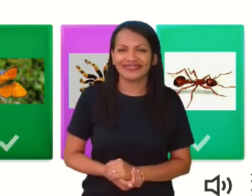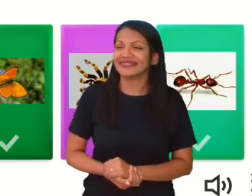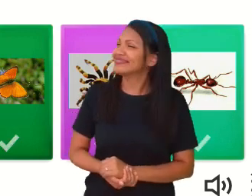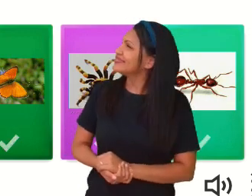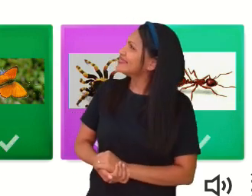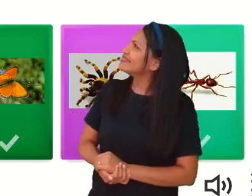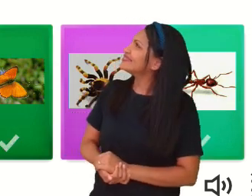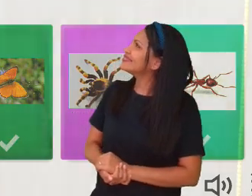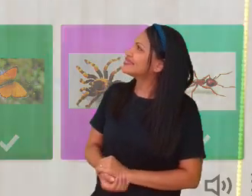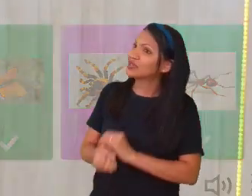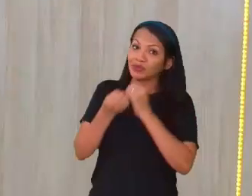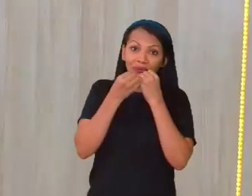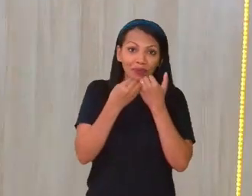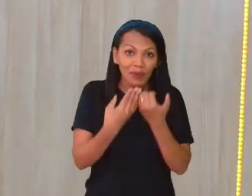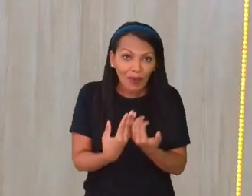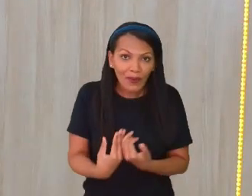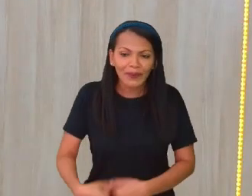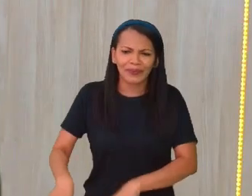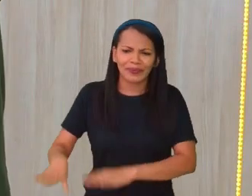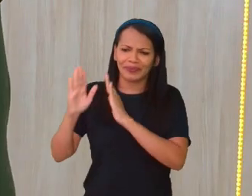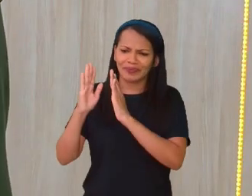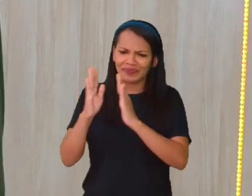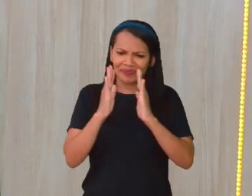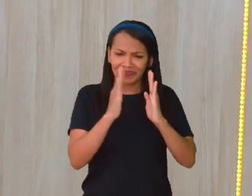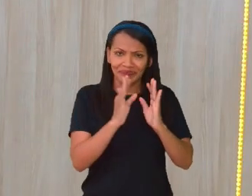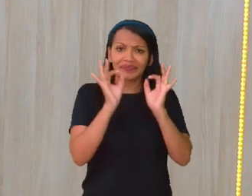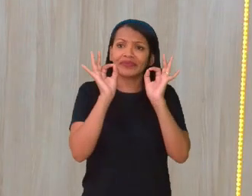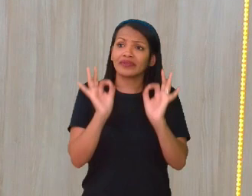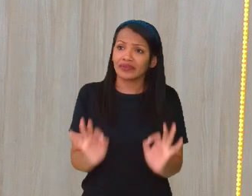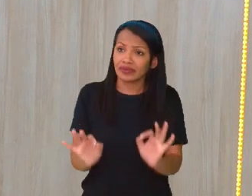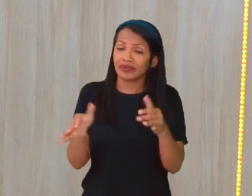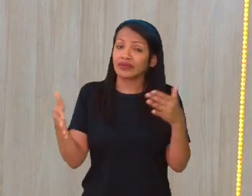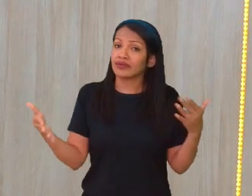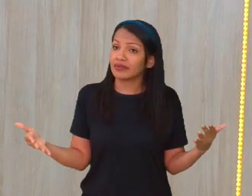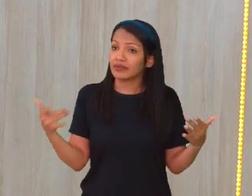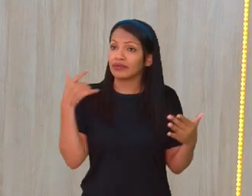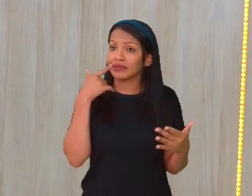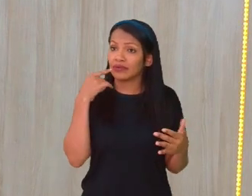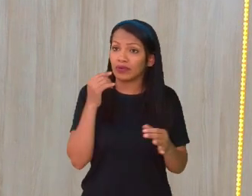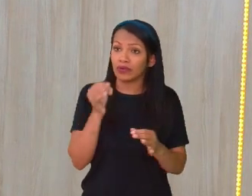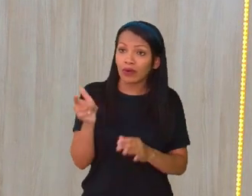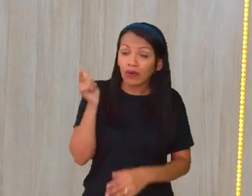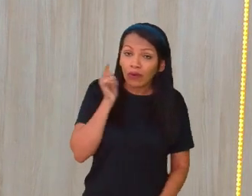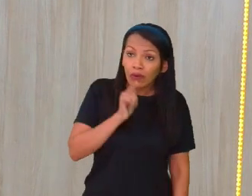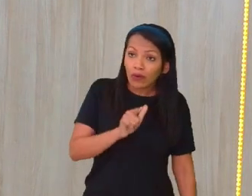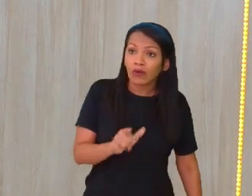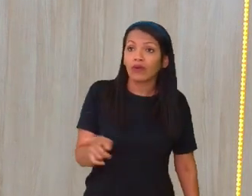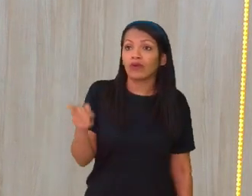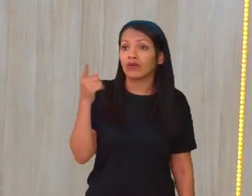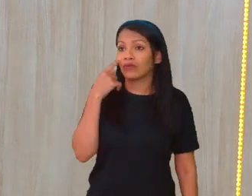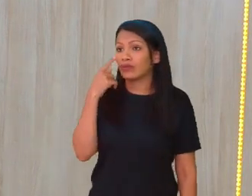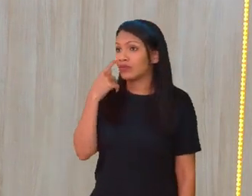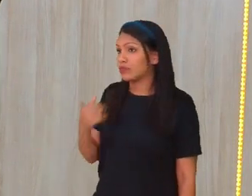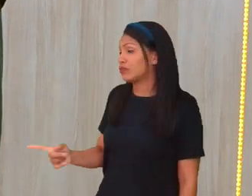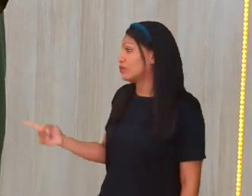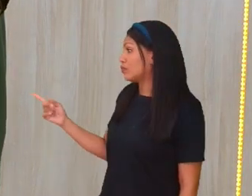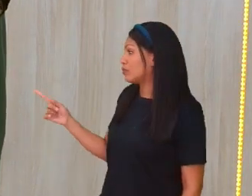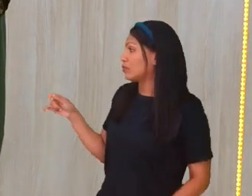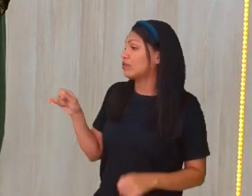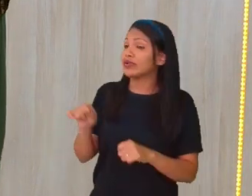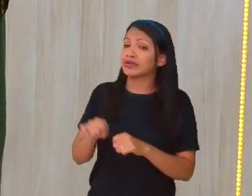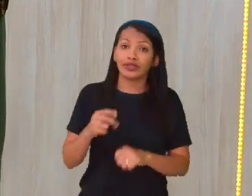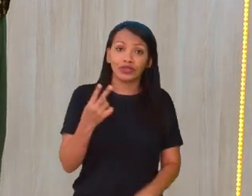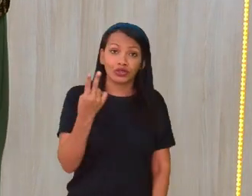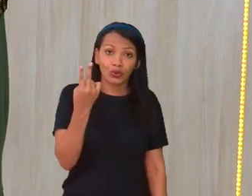Boa, tudo no seu devido lugar, gente. Então, aí a gente arrasou nesse jogo, né? Olha só, e ainda eu consegui fazer em